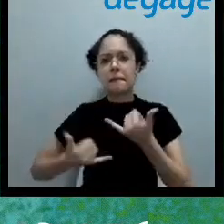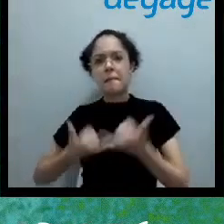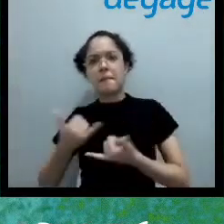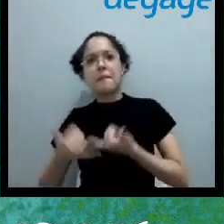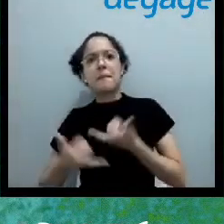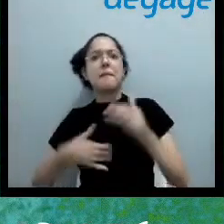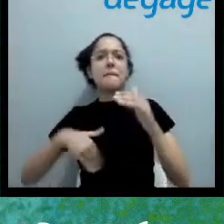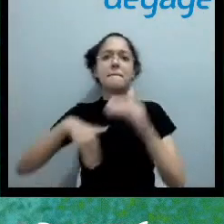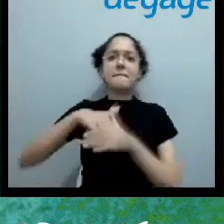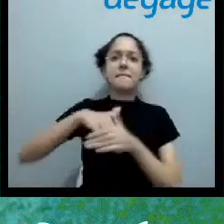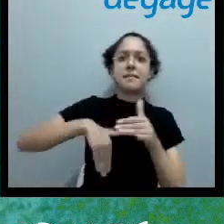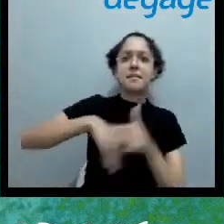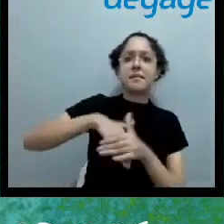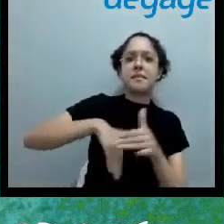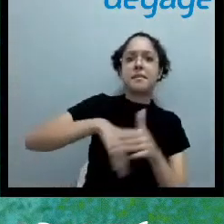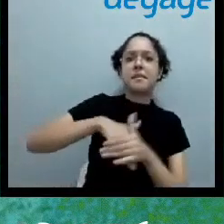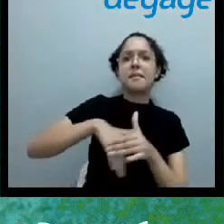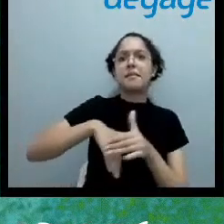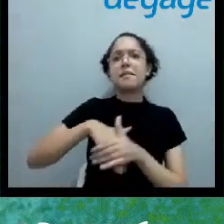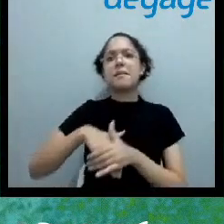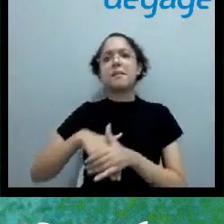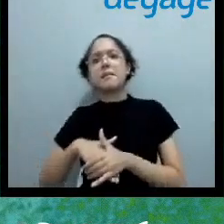futebol, a jogar